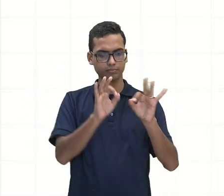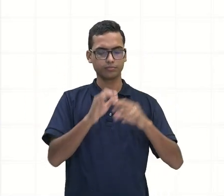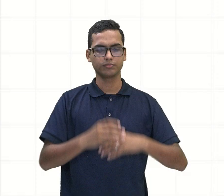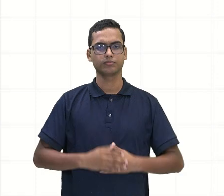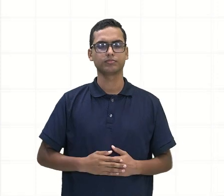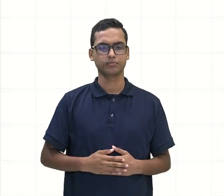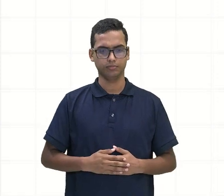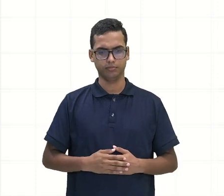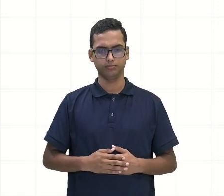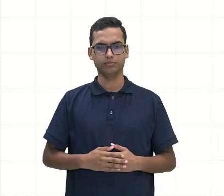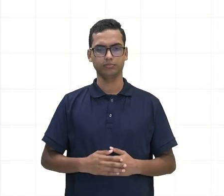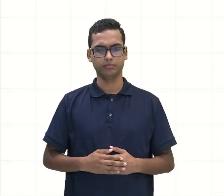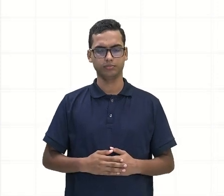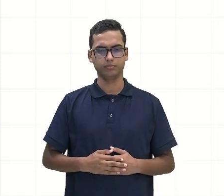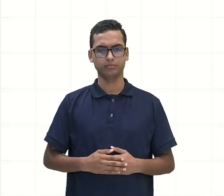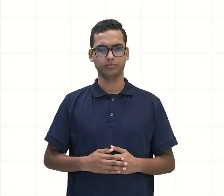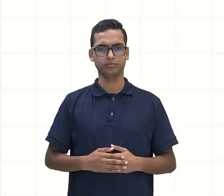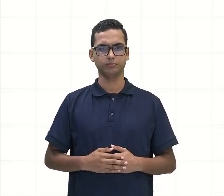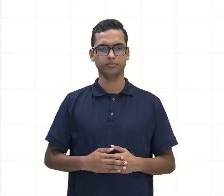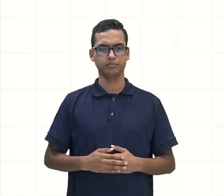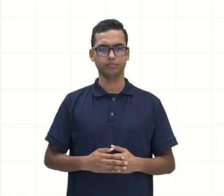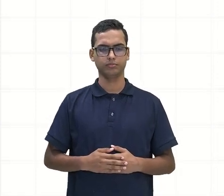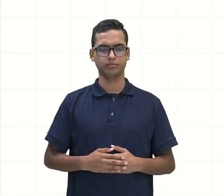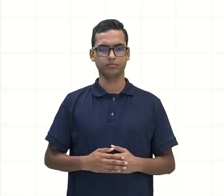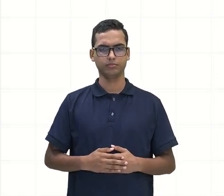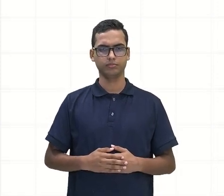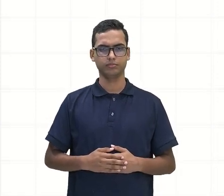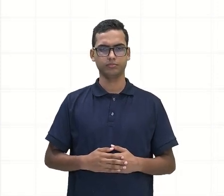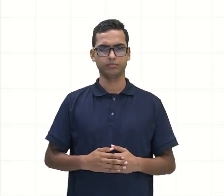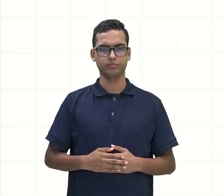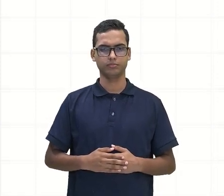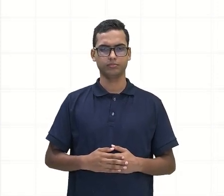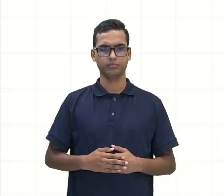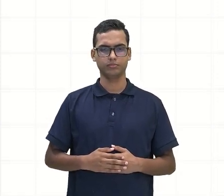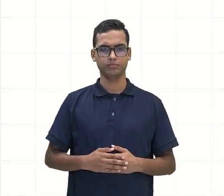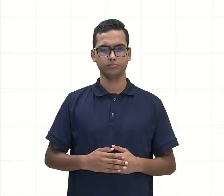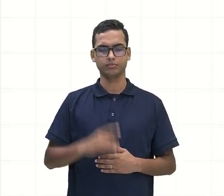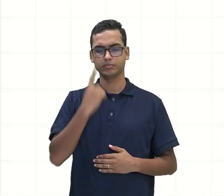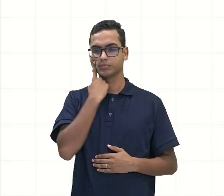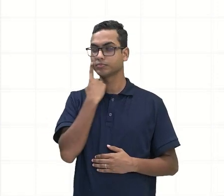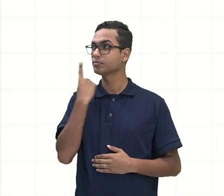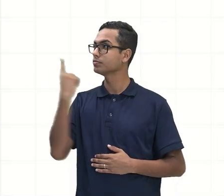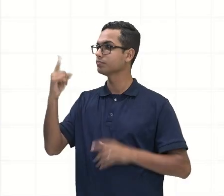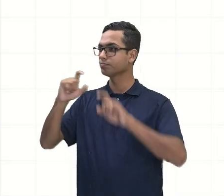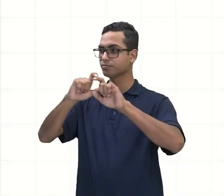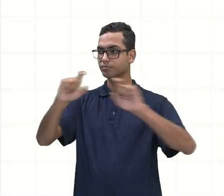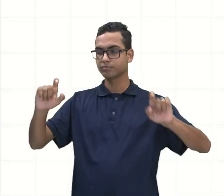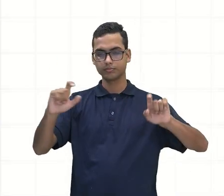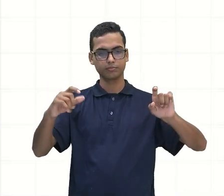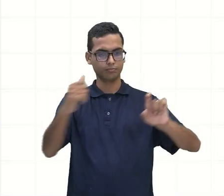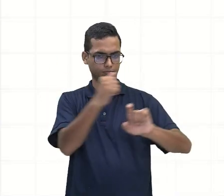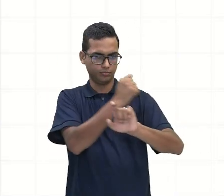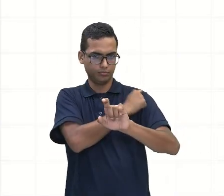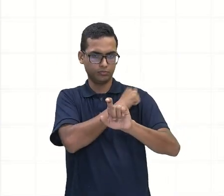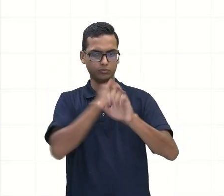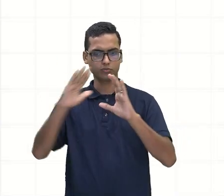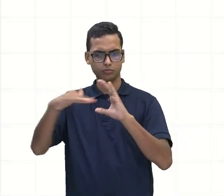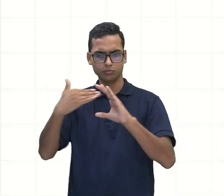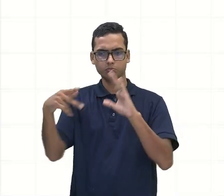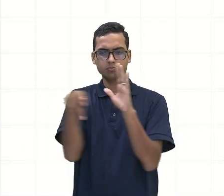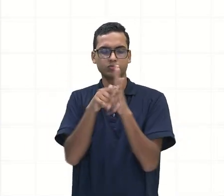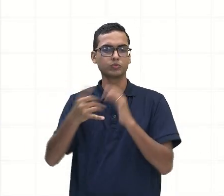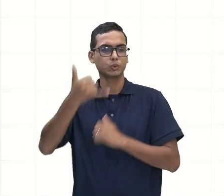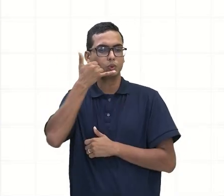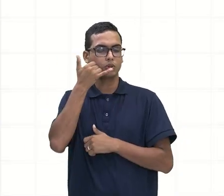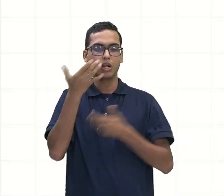2, mais 5 dividido, mais menos 5 vezes menos 10. E aí, eu vou